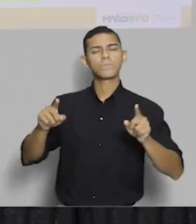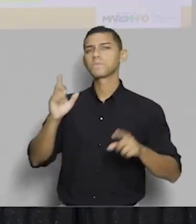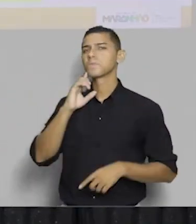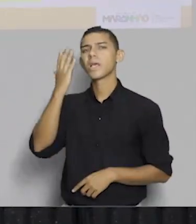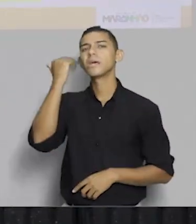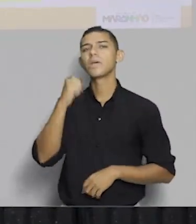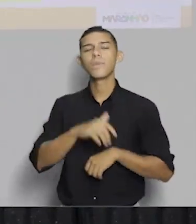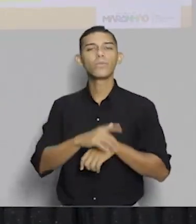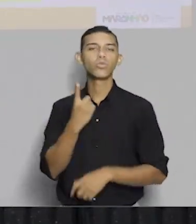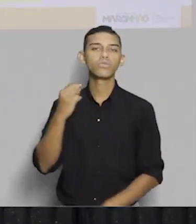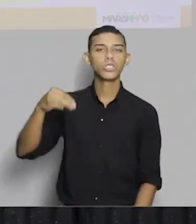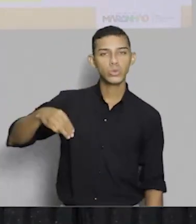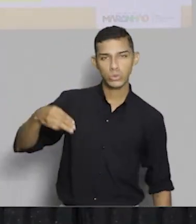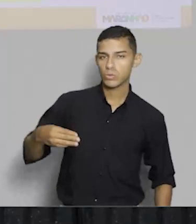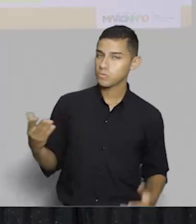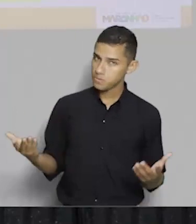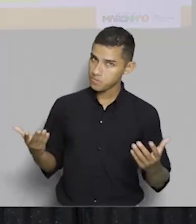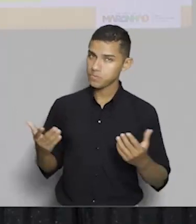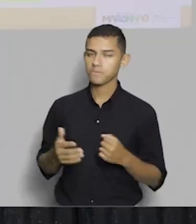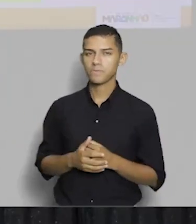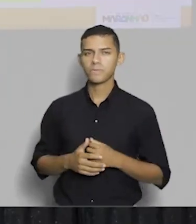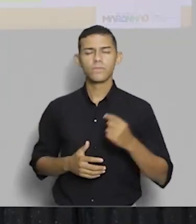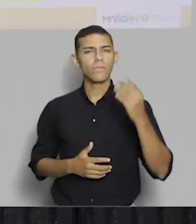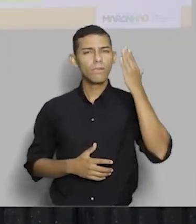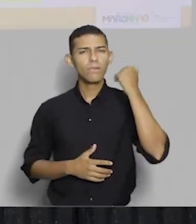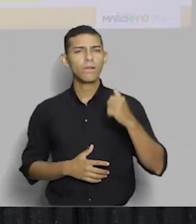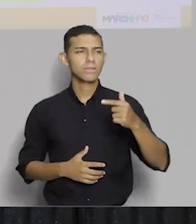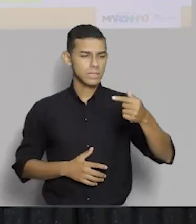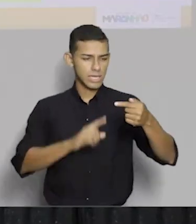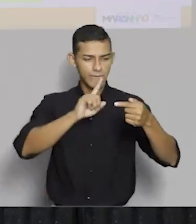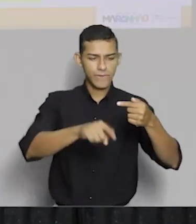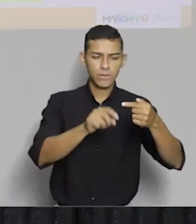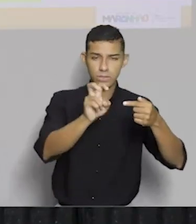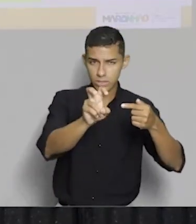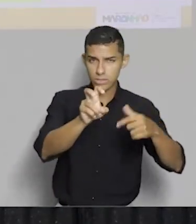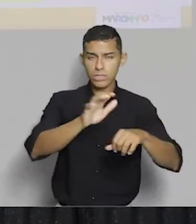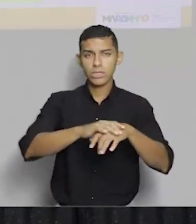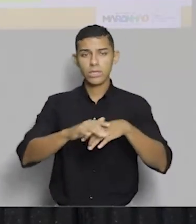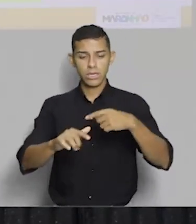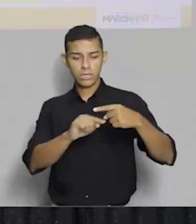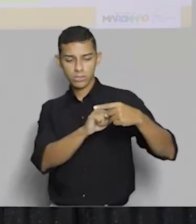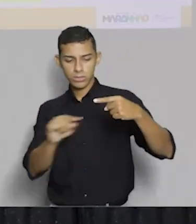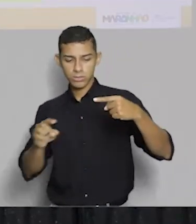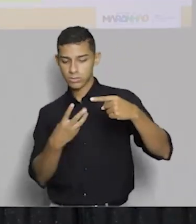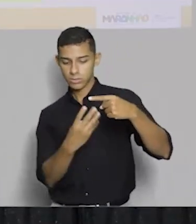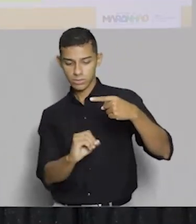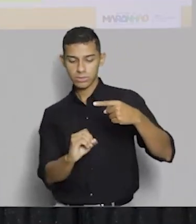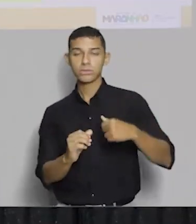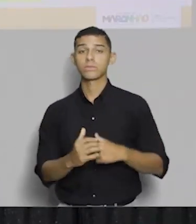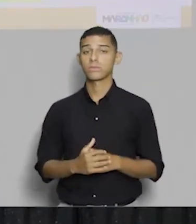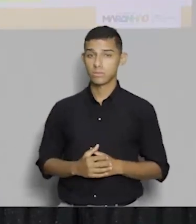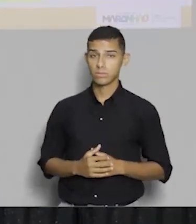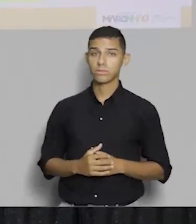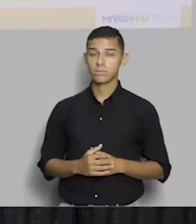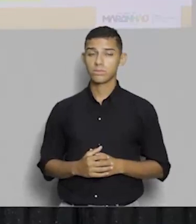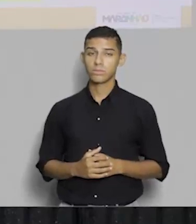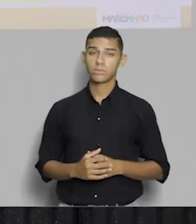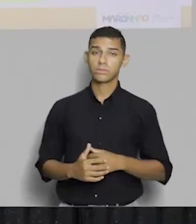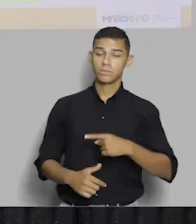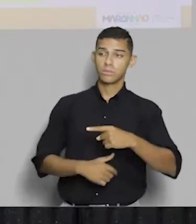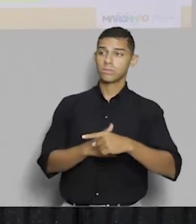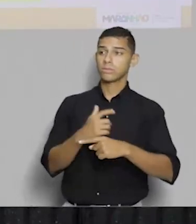por minuto Então esse valor de 7,5 eu vou dividir por 30 certo Olha só